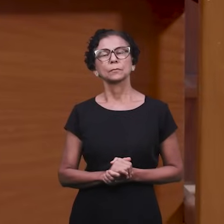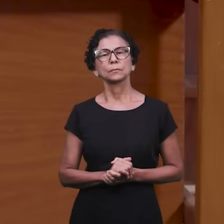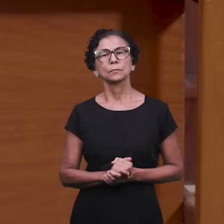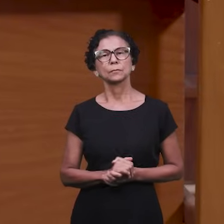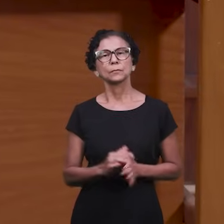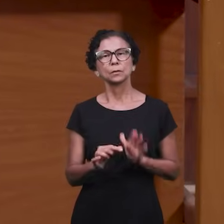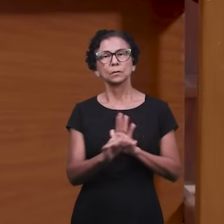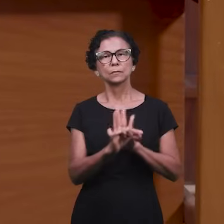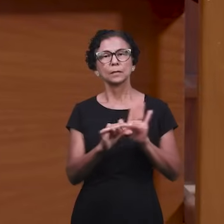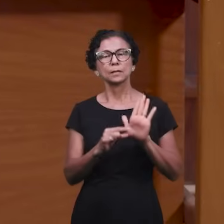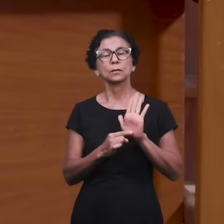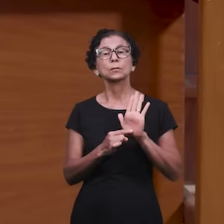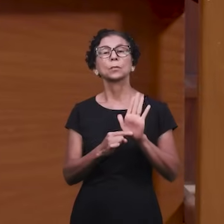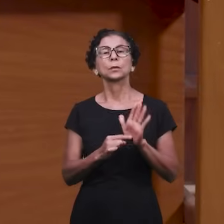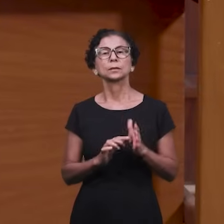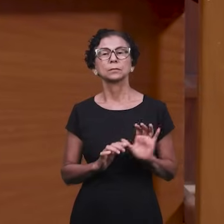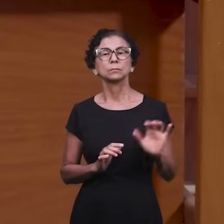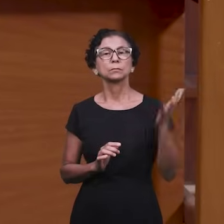estes fatos.